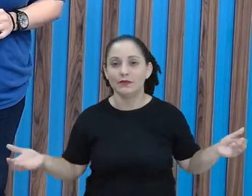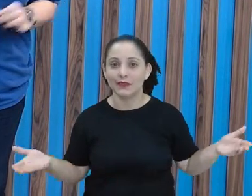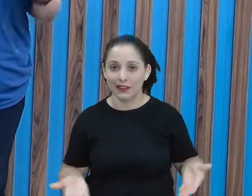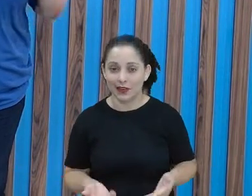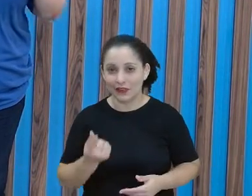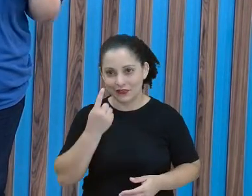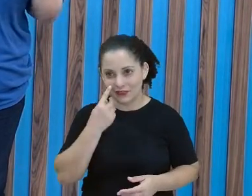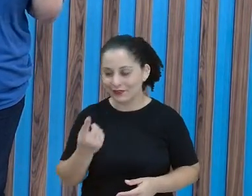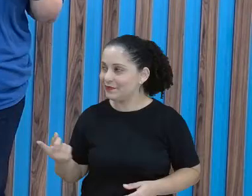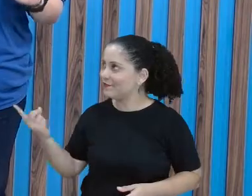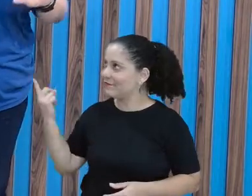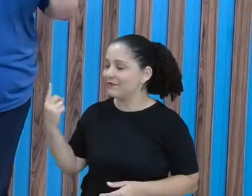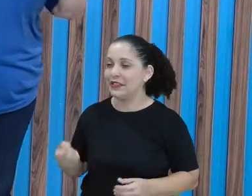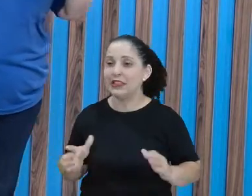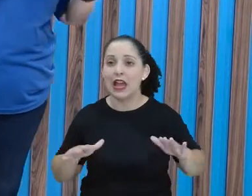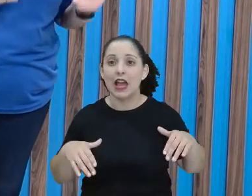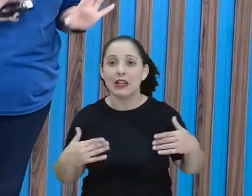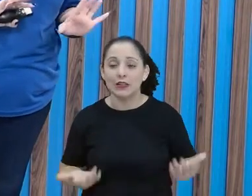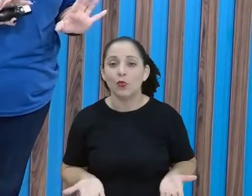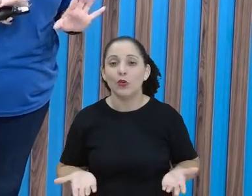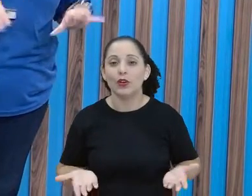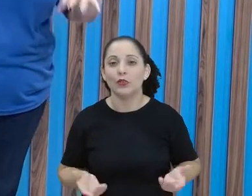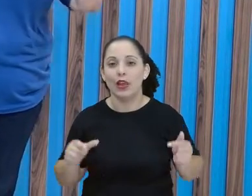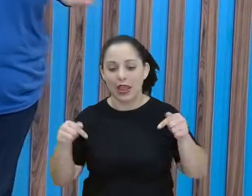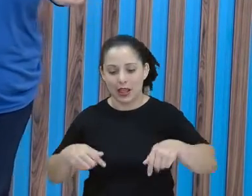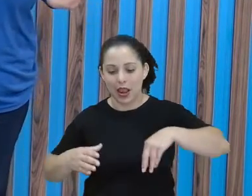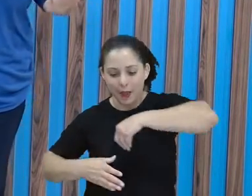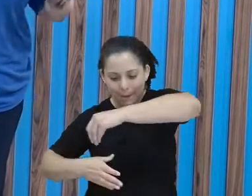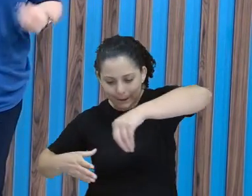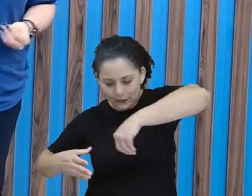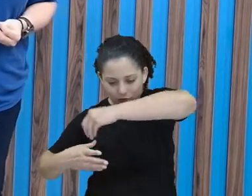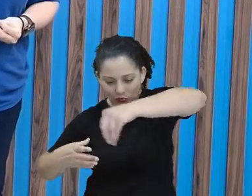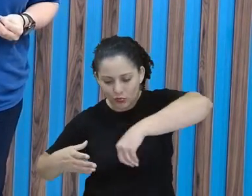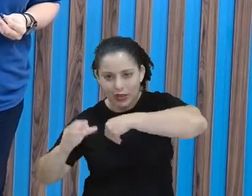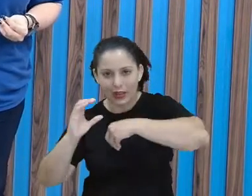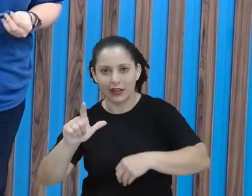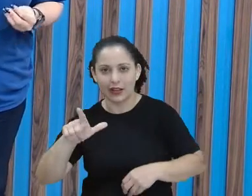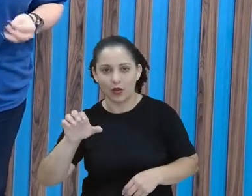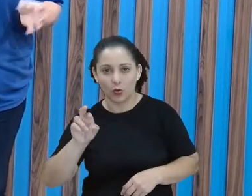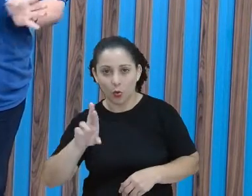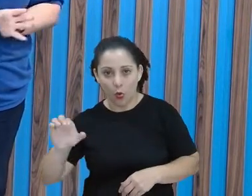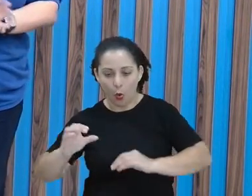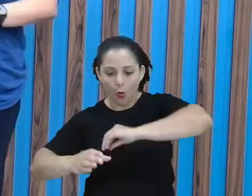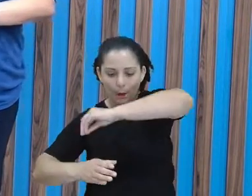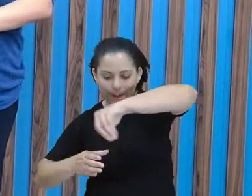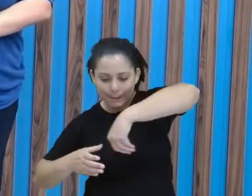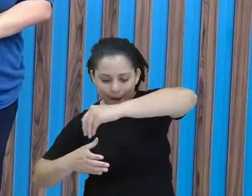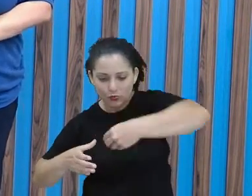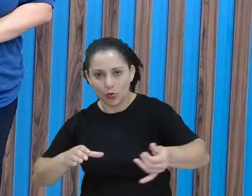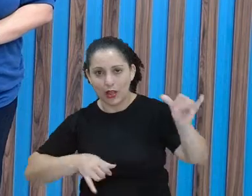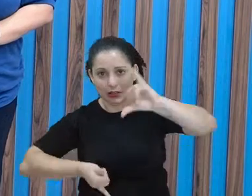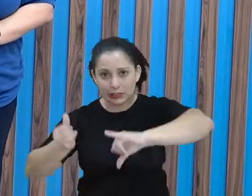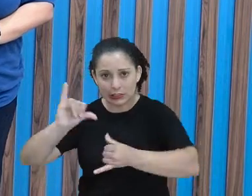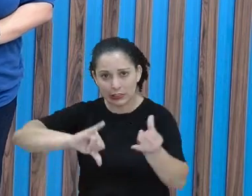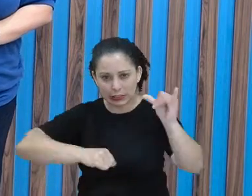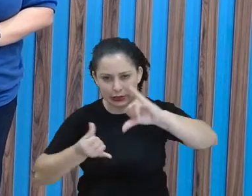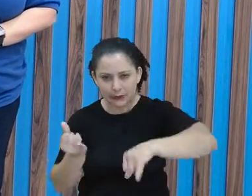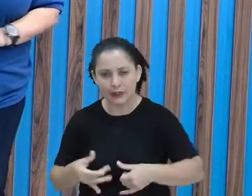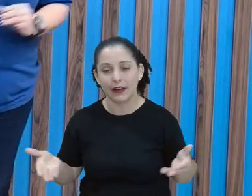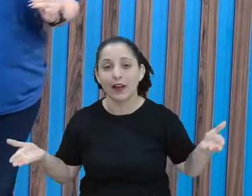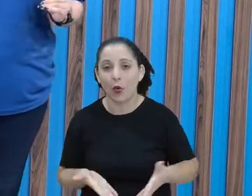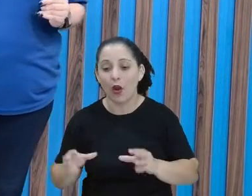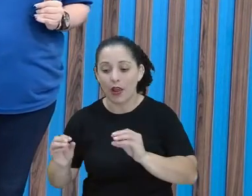isso, né? Quando essa água passa pela cloração, que a gente mata lá os micro-organismos, ela vai para os